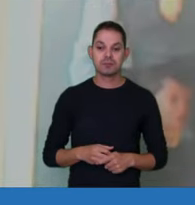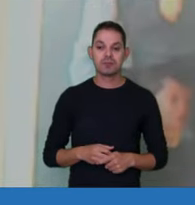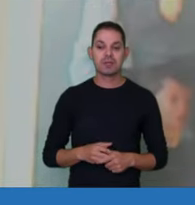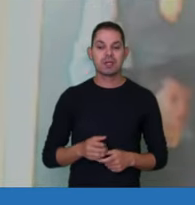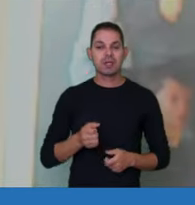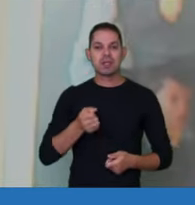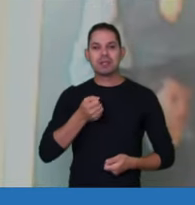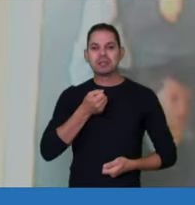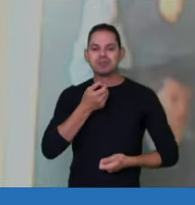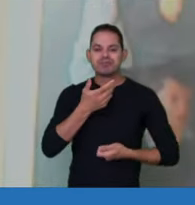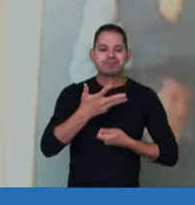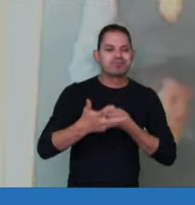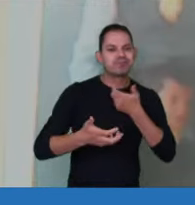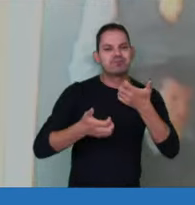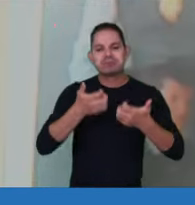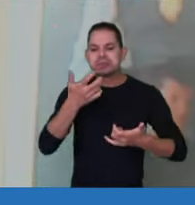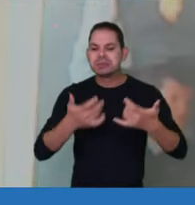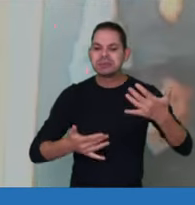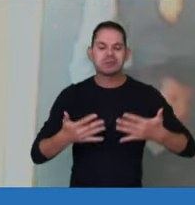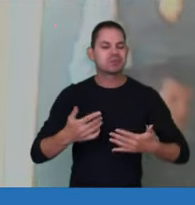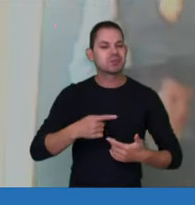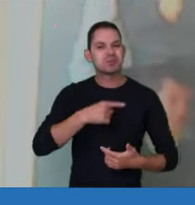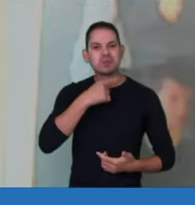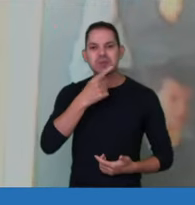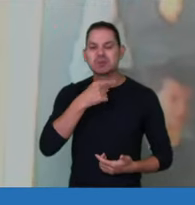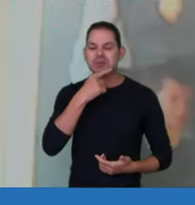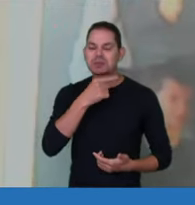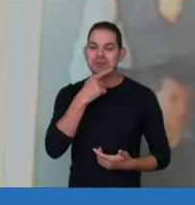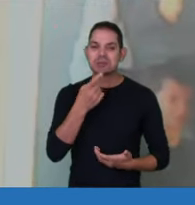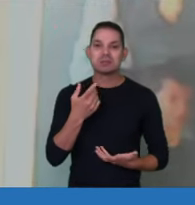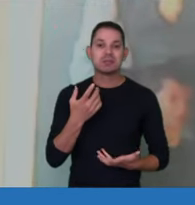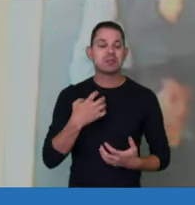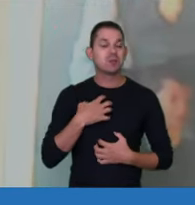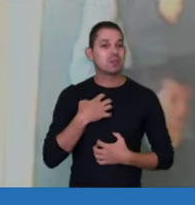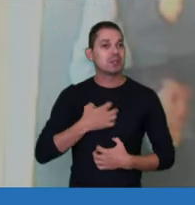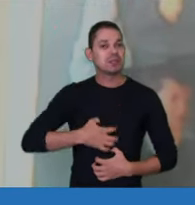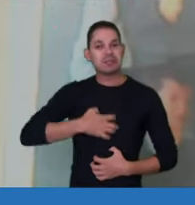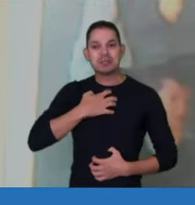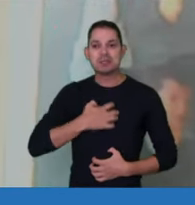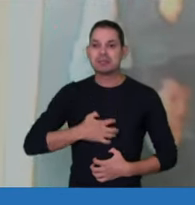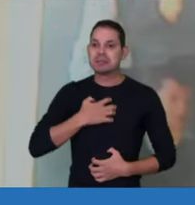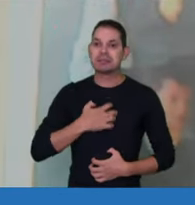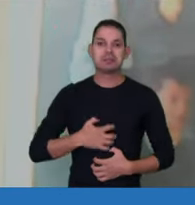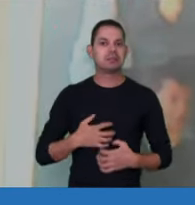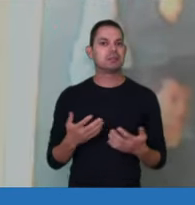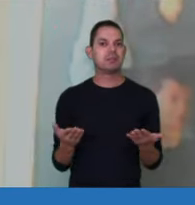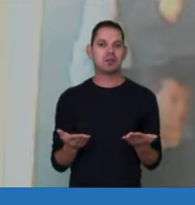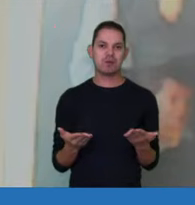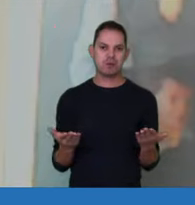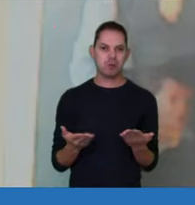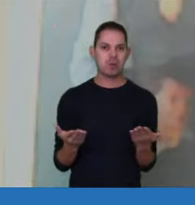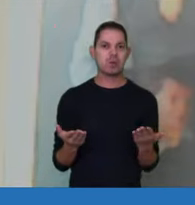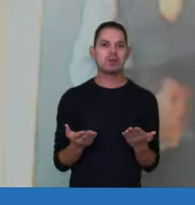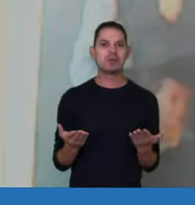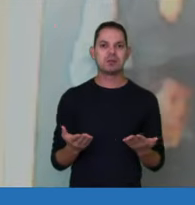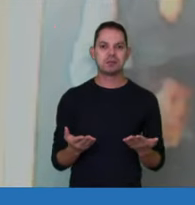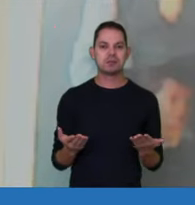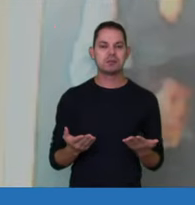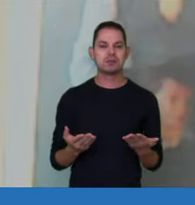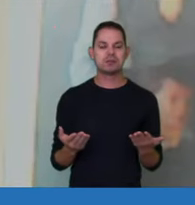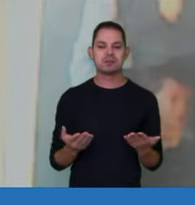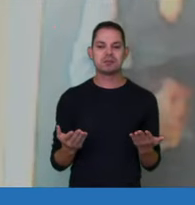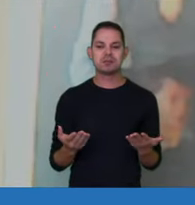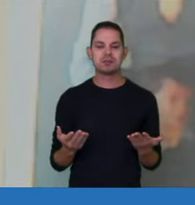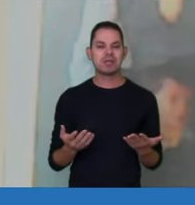Me faltam palavras para descrever a raiva que eu sinto hoje. É... Eu não tenho